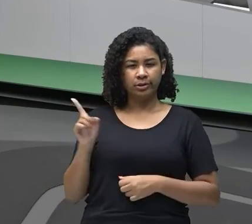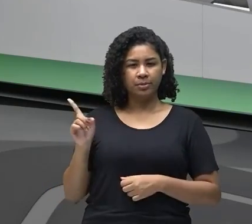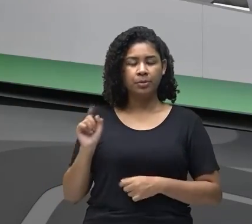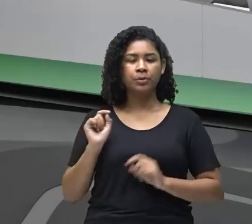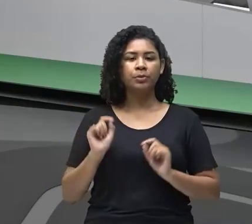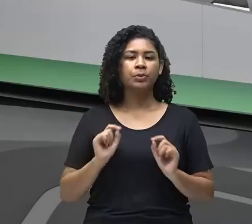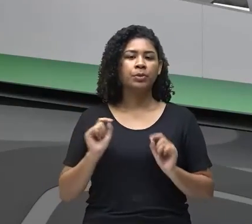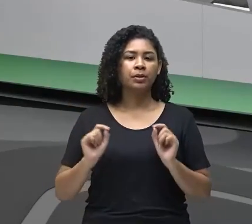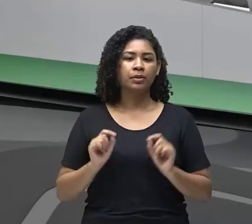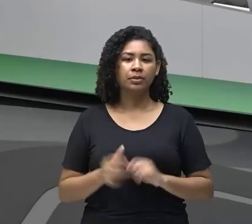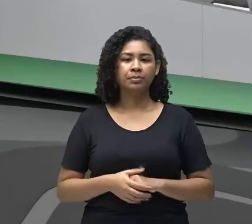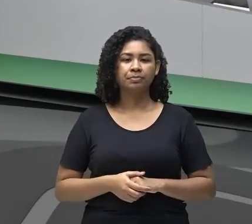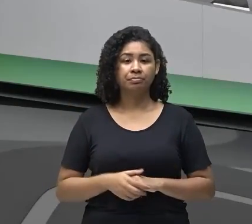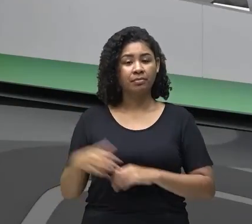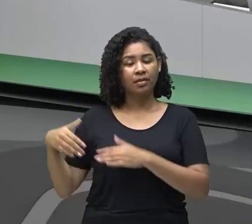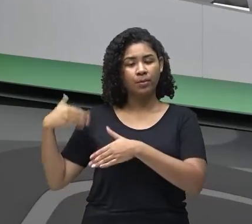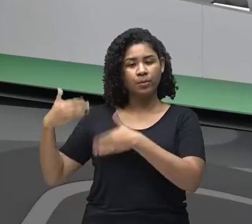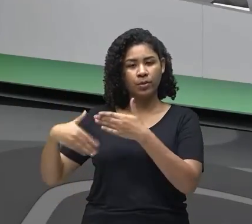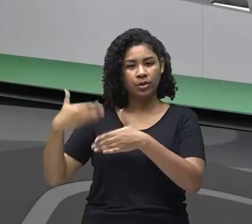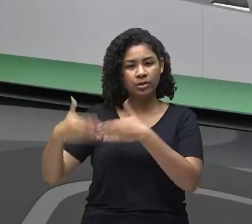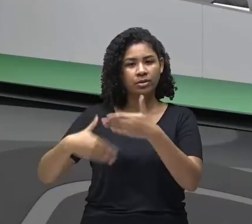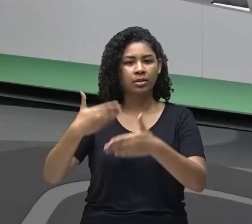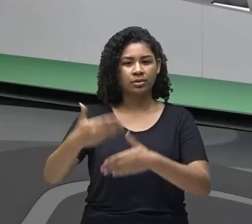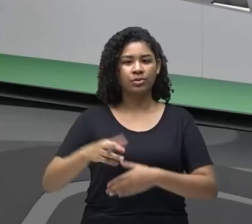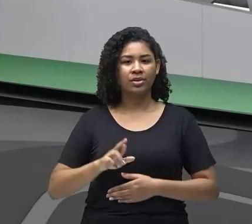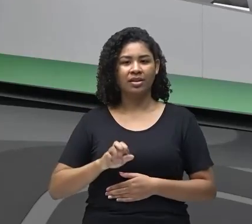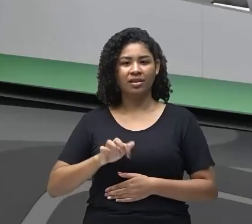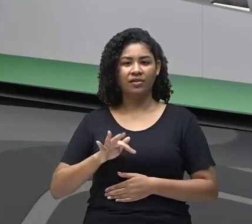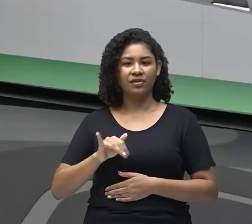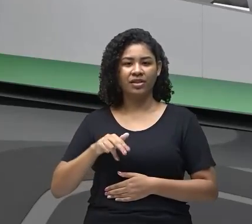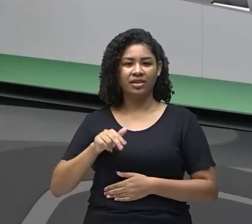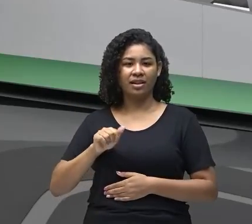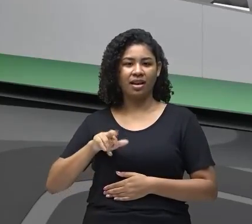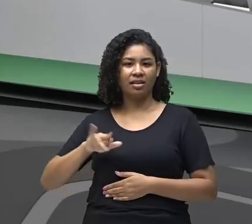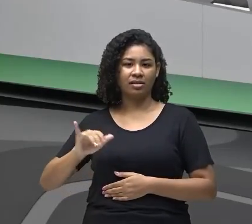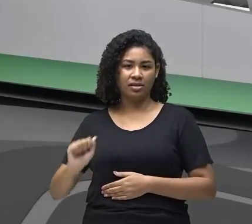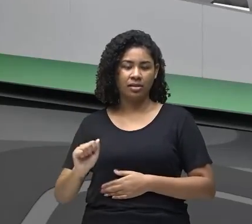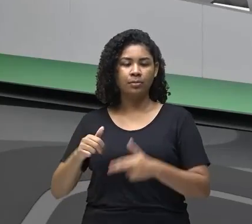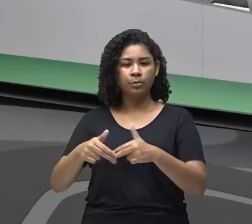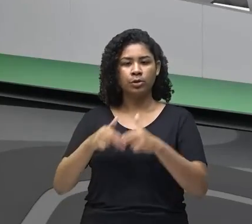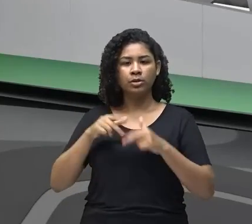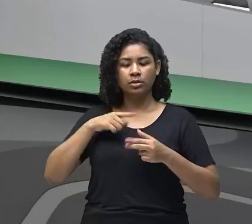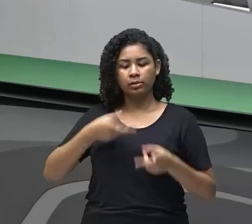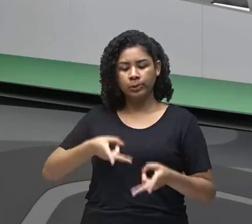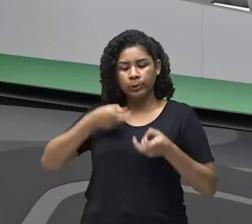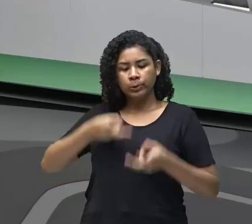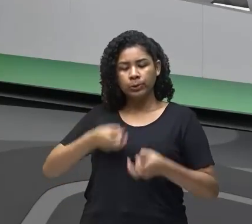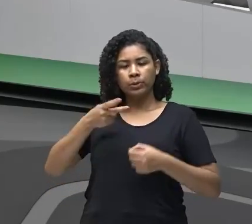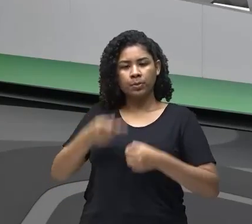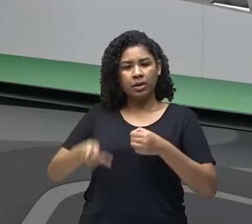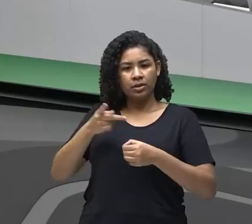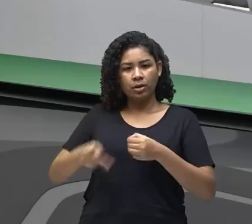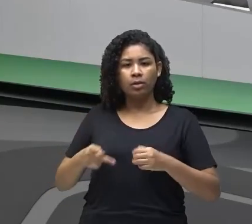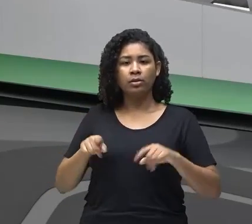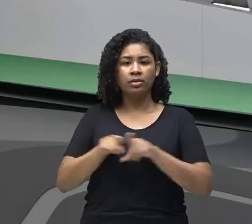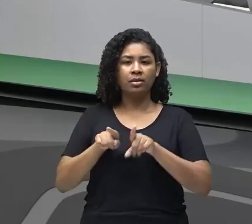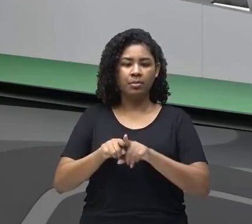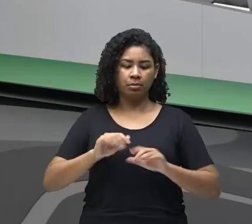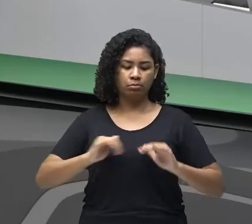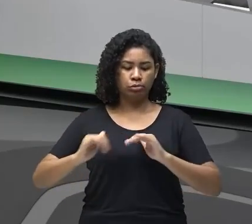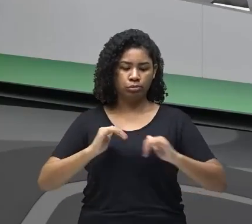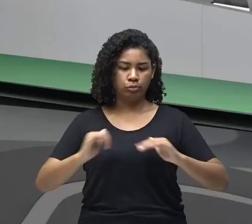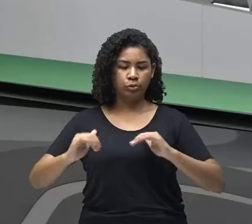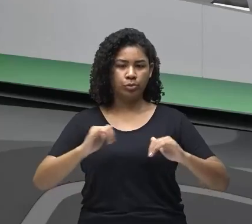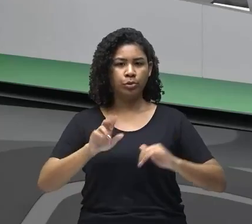vocês o processo de uma refinaria, a retirada desse petróleo e a divisão através do processo